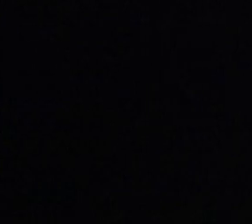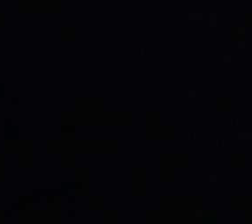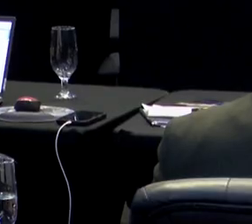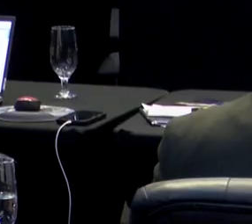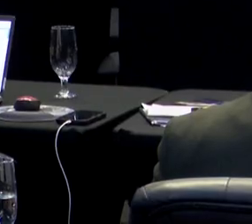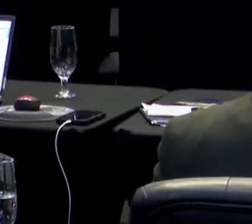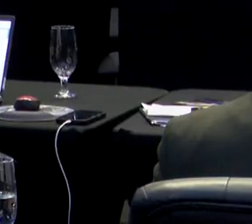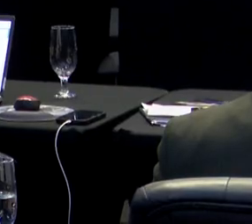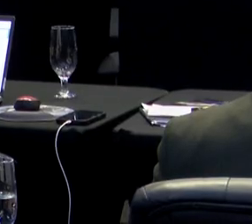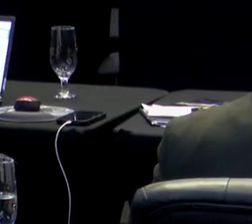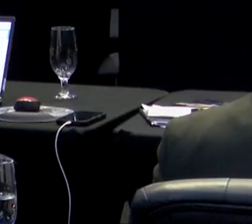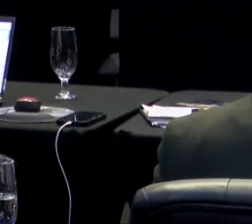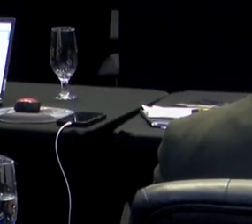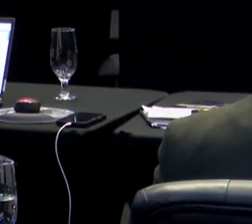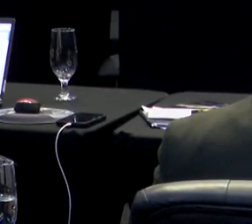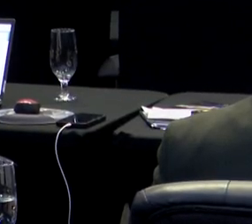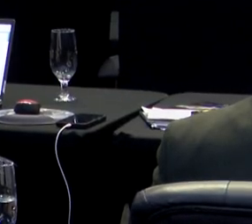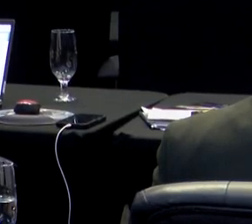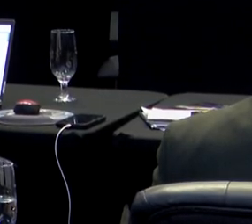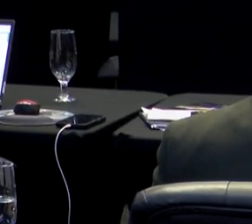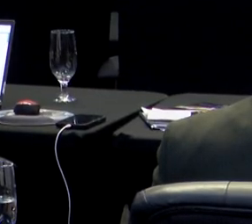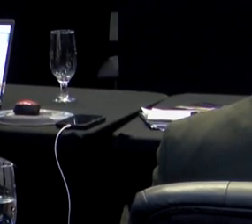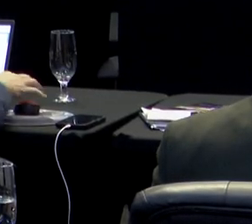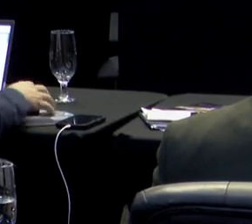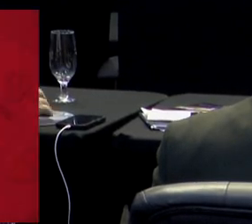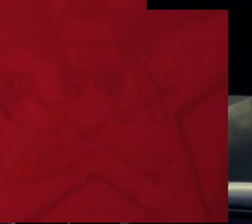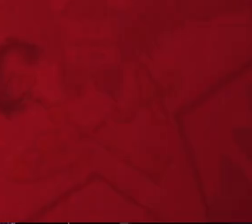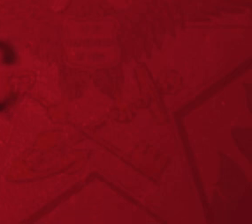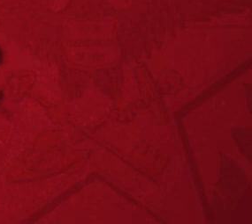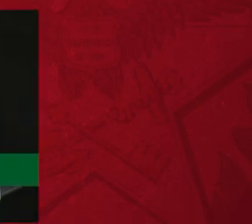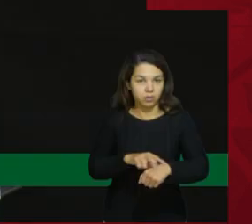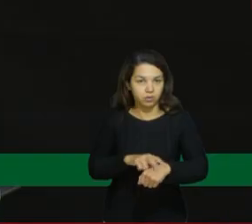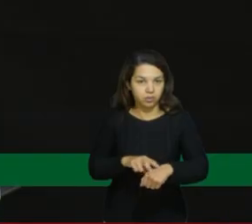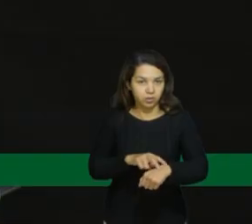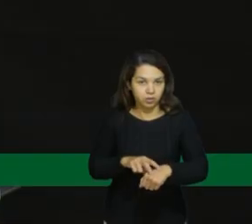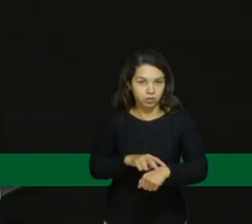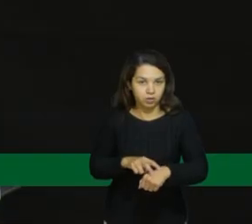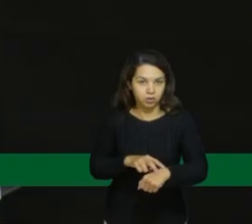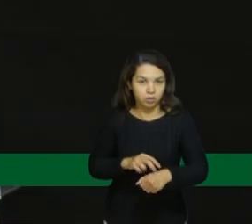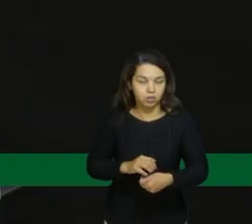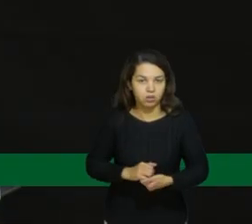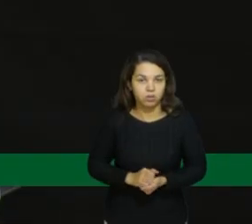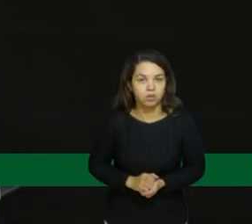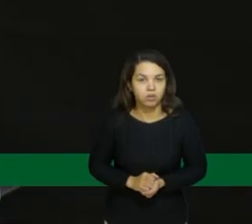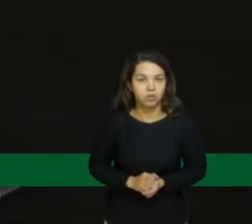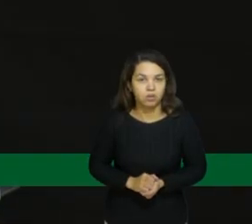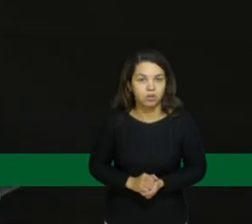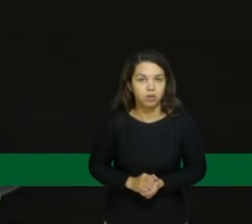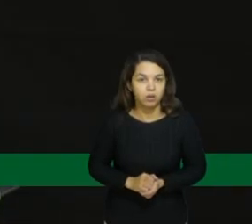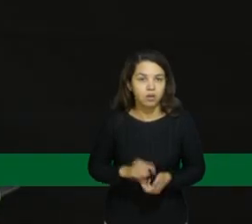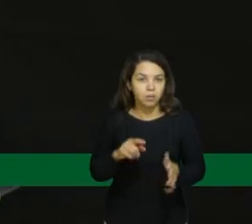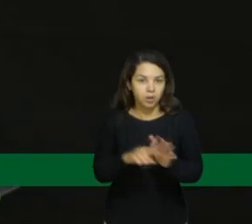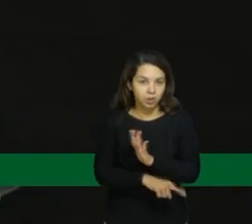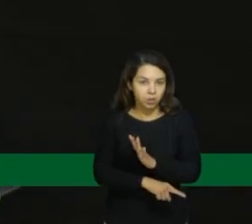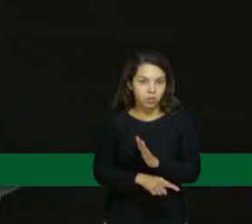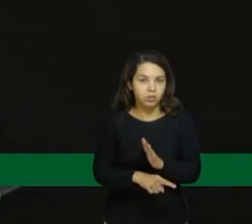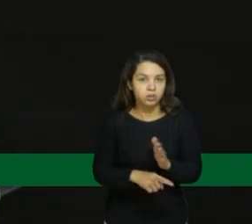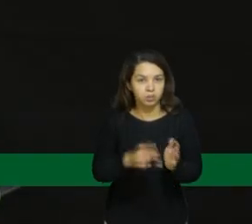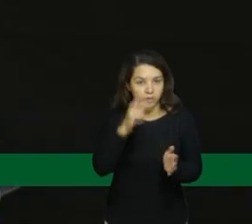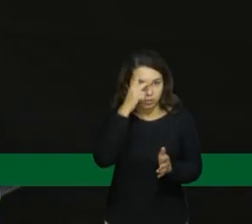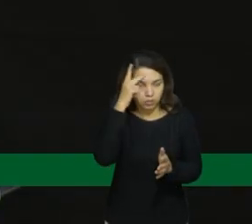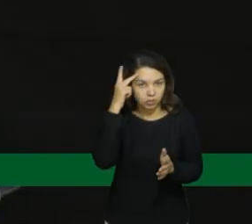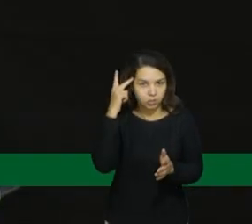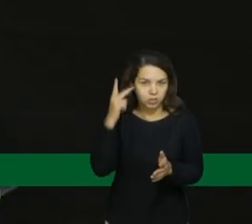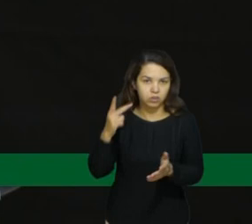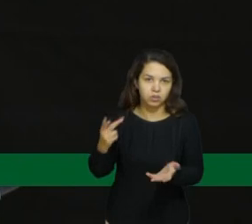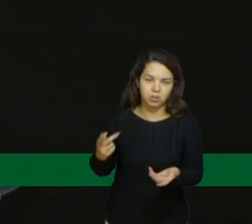das enchentes no município, após intervenção do Ministério Público. A pergunta que geralmente surge, e isso causava algum estranhamento